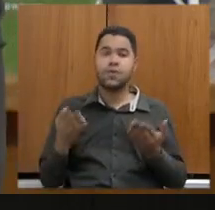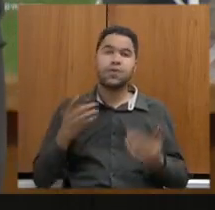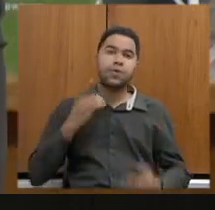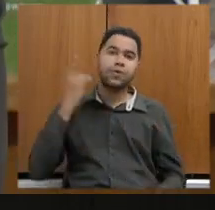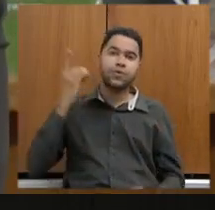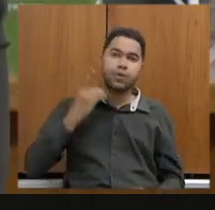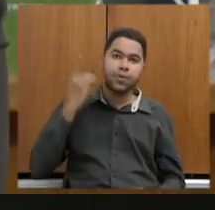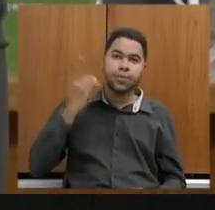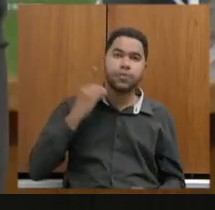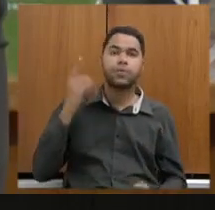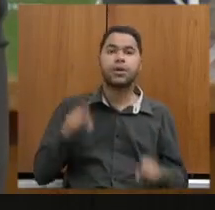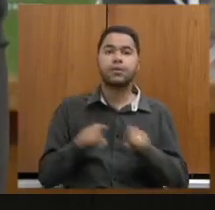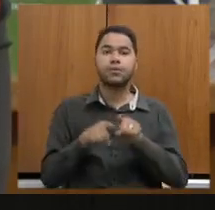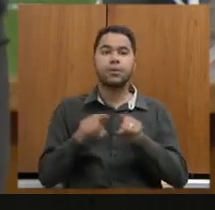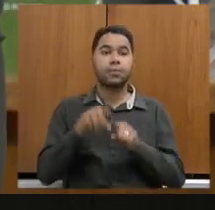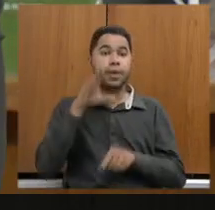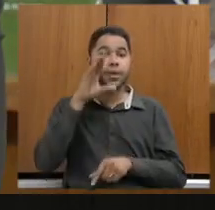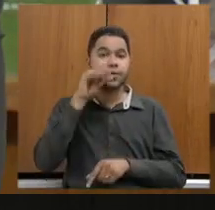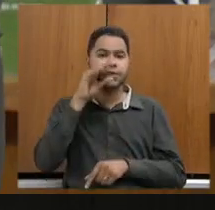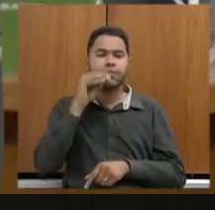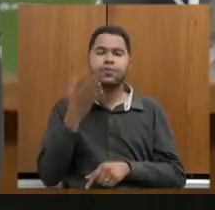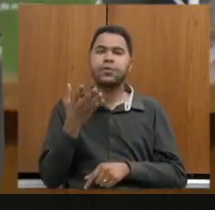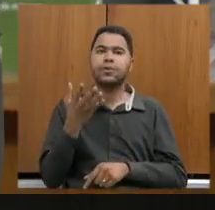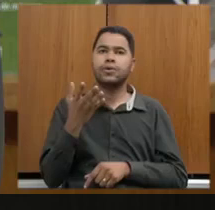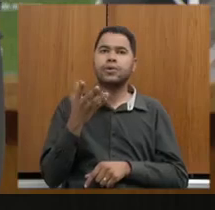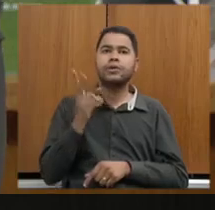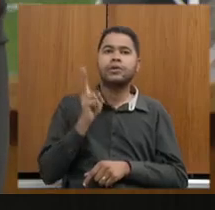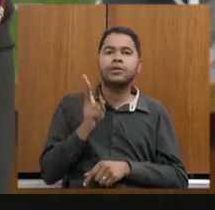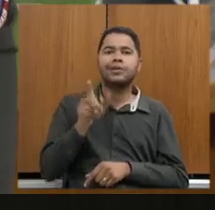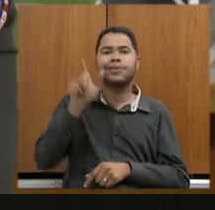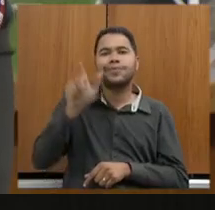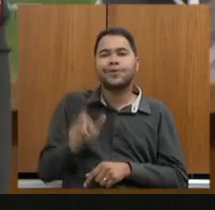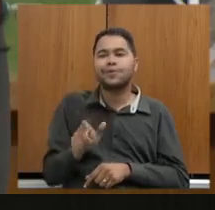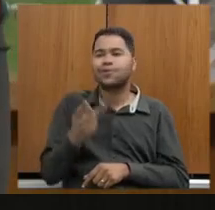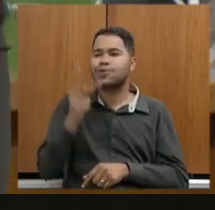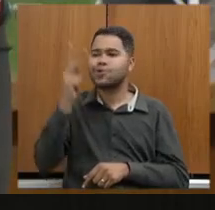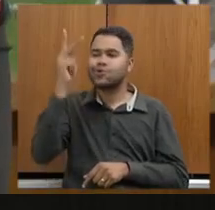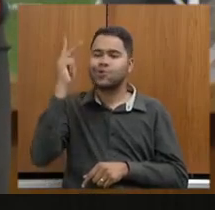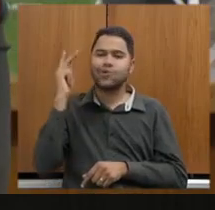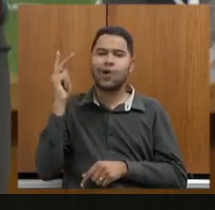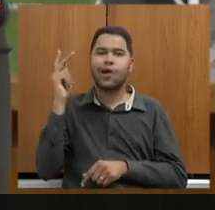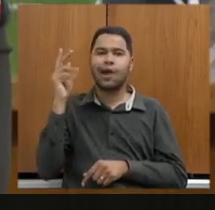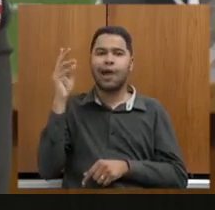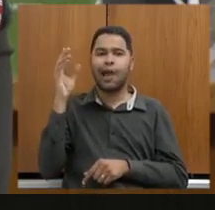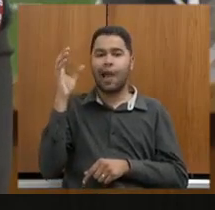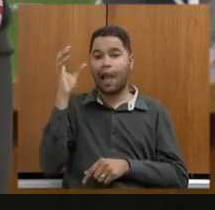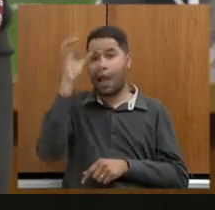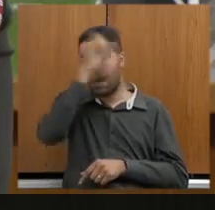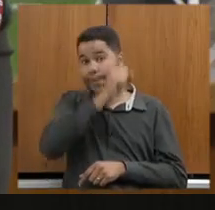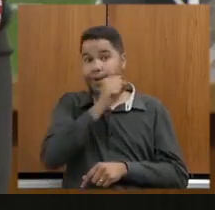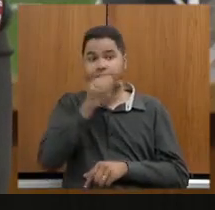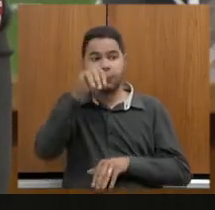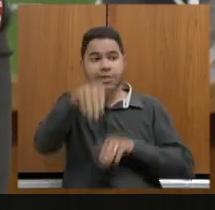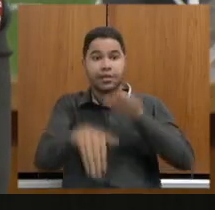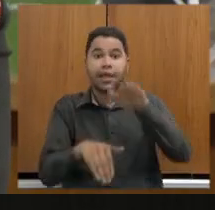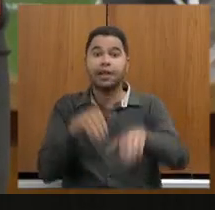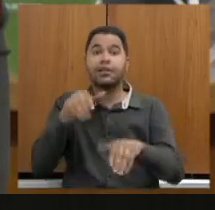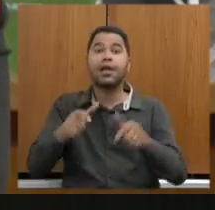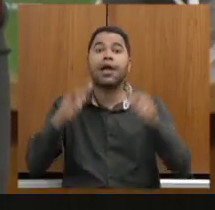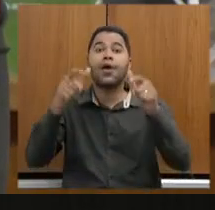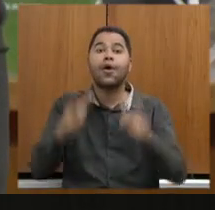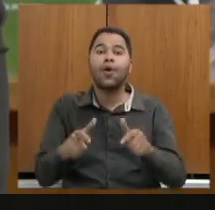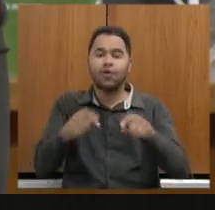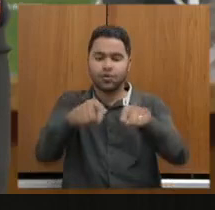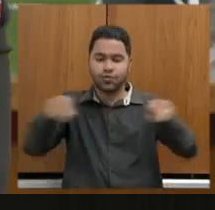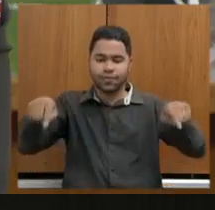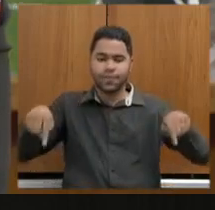deputados e servidores muita gente sempre tem alguém que teve uma história de ter aprendido a nadar dentro de um quartel do Corpo de